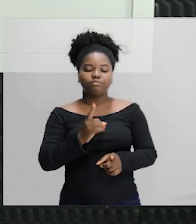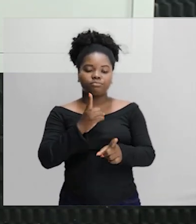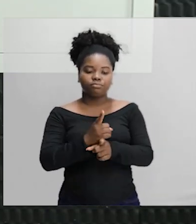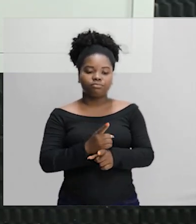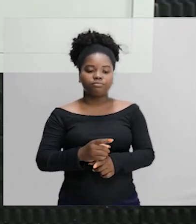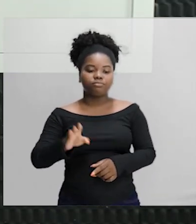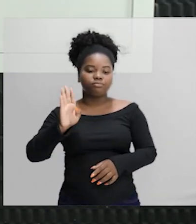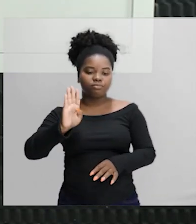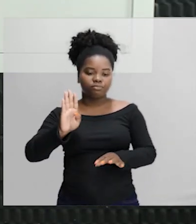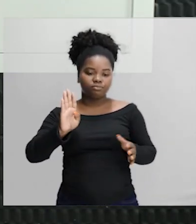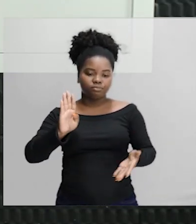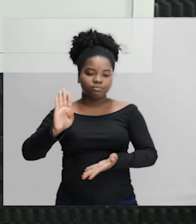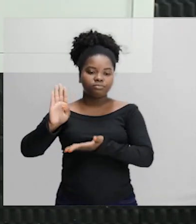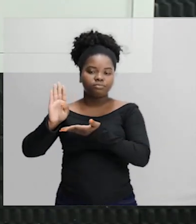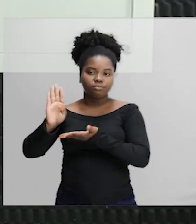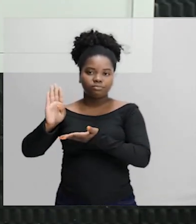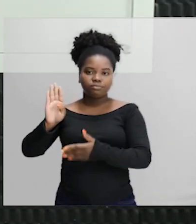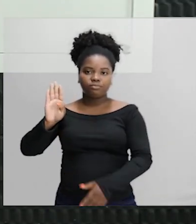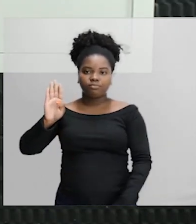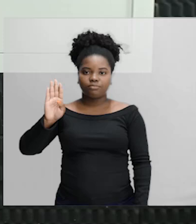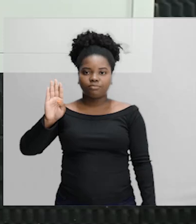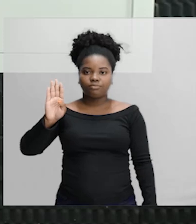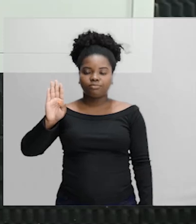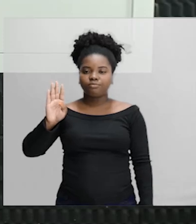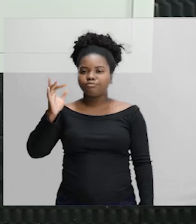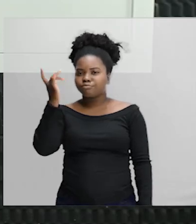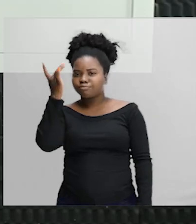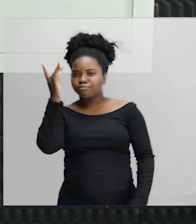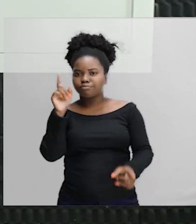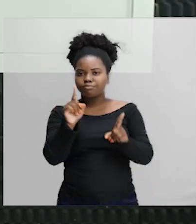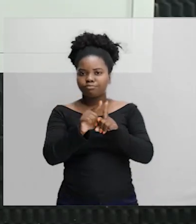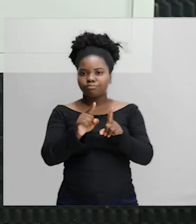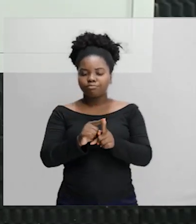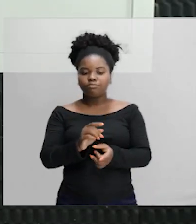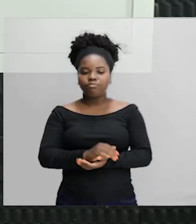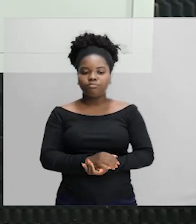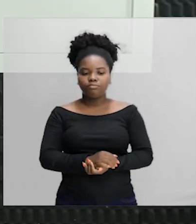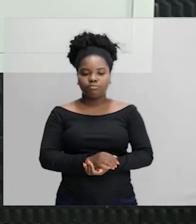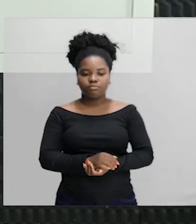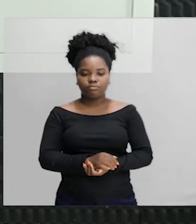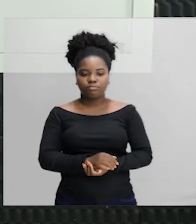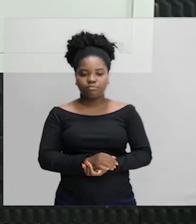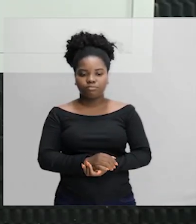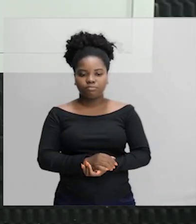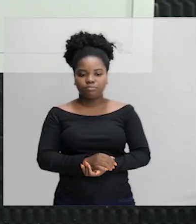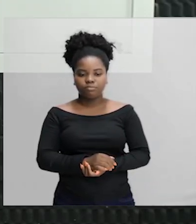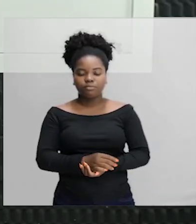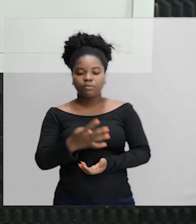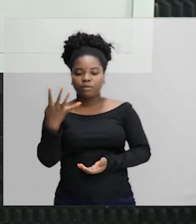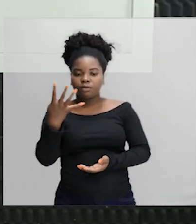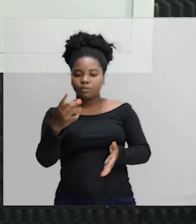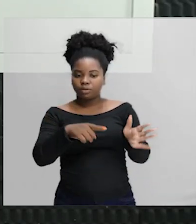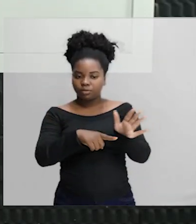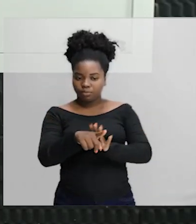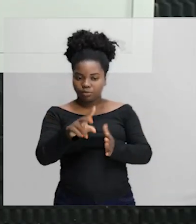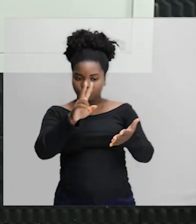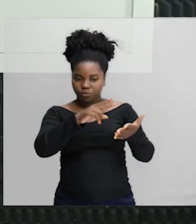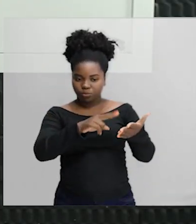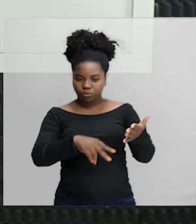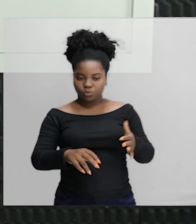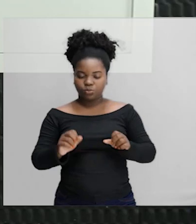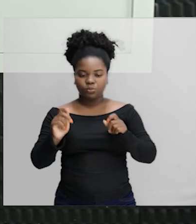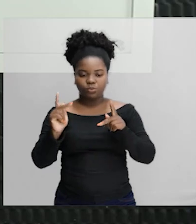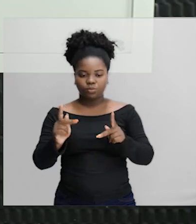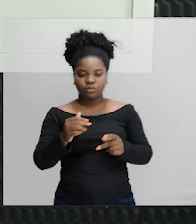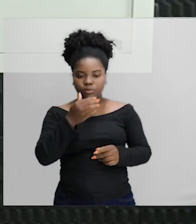Né? Resposta letra B. Bem facinho. Então vamos logo para a quarta questão.